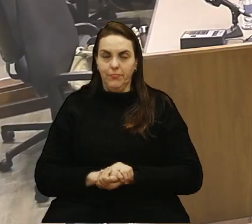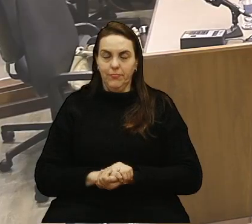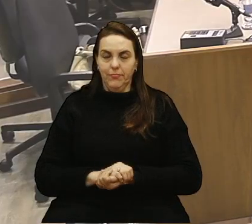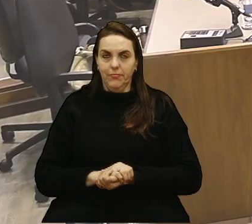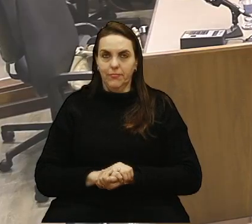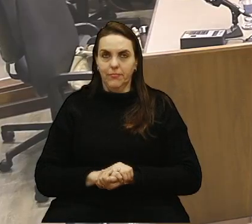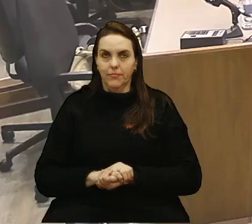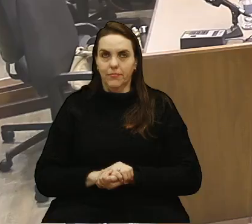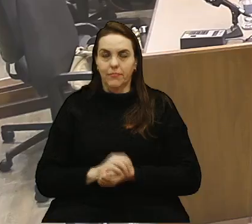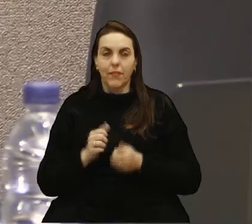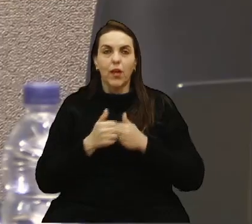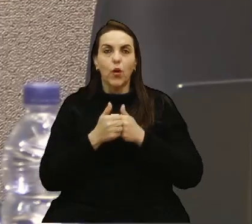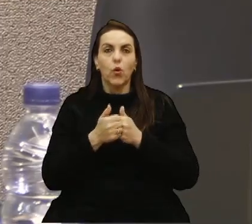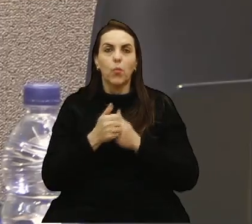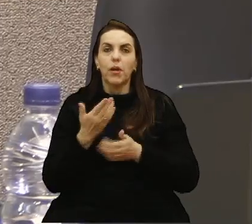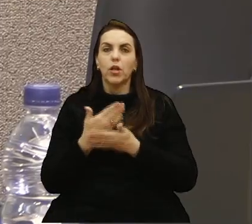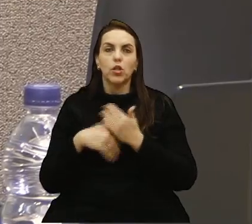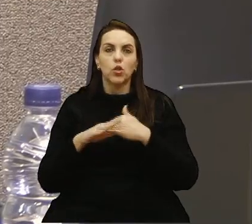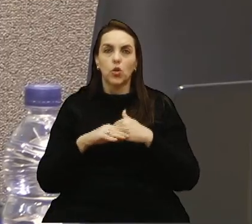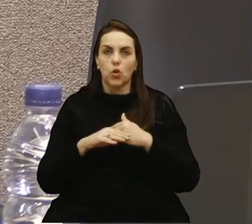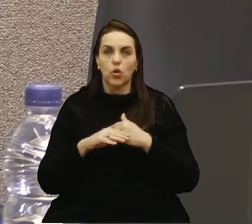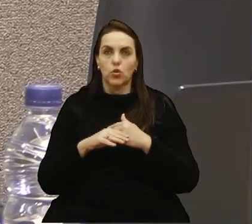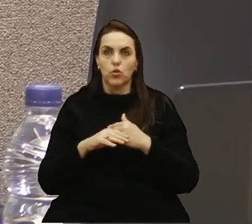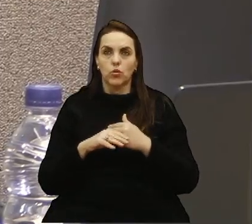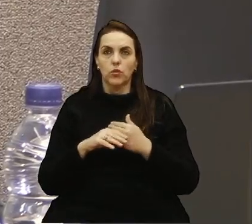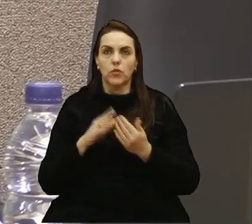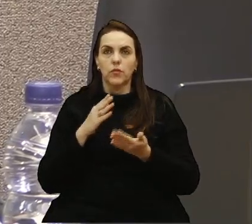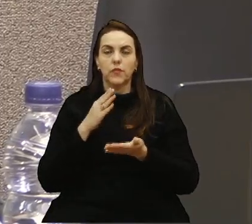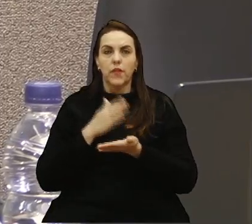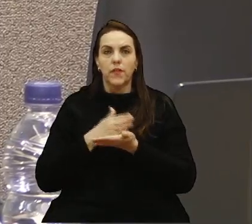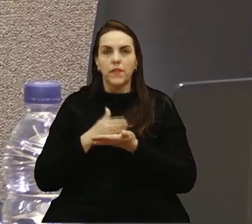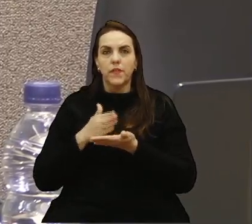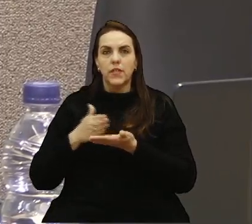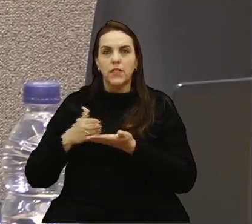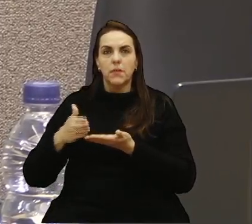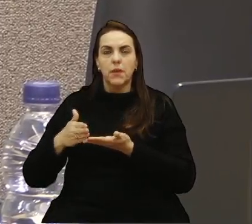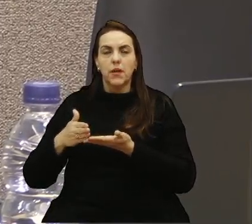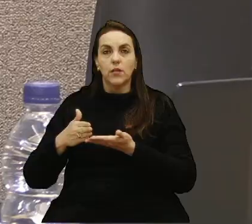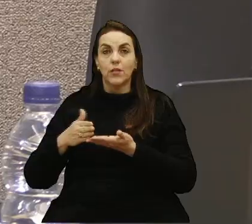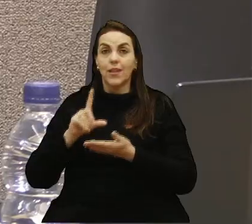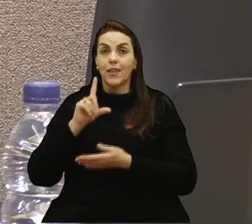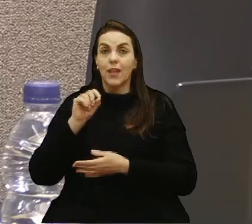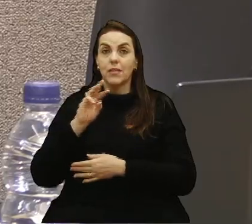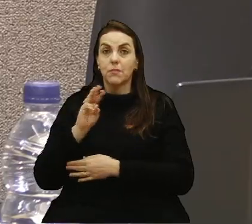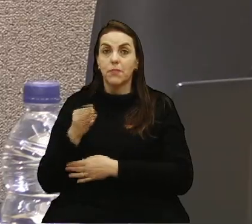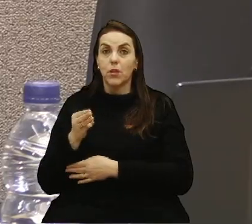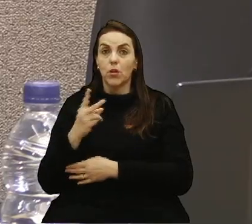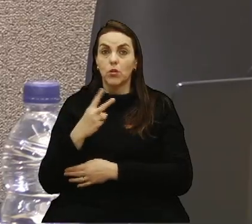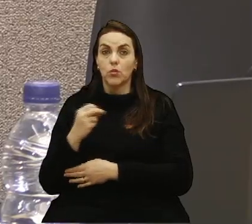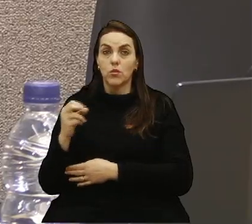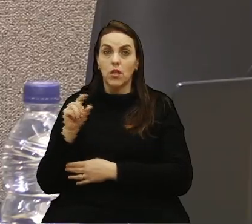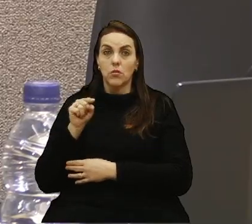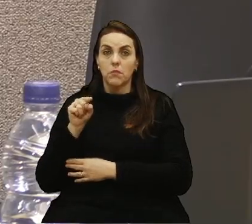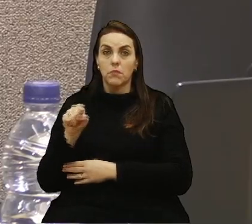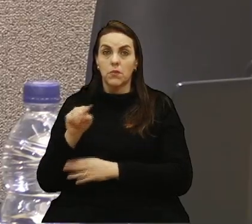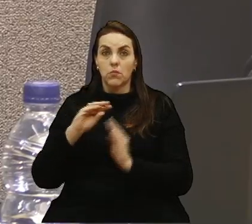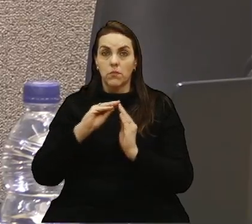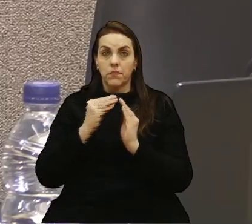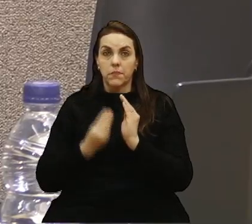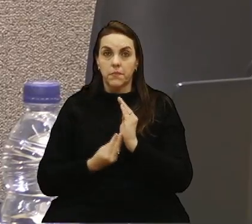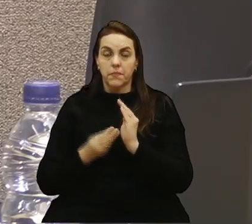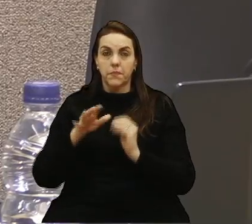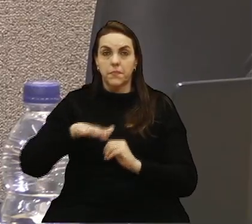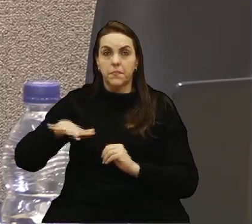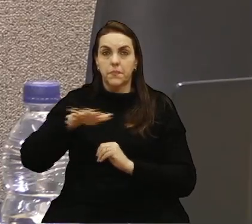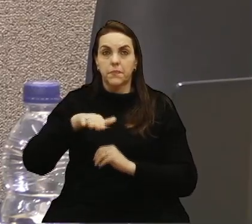Inclusive, acompanhei todo o financiamento, passou por essa casa, e mais os 10 milhões e 200 que o SAMAI repassou de áreas públicas